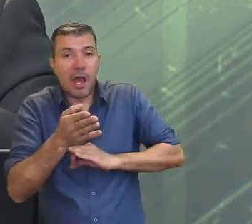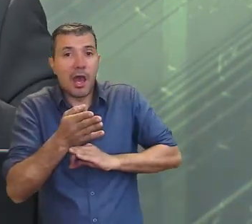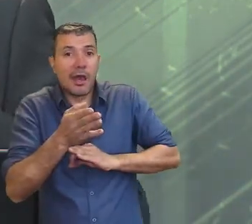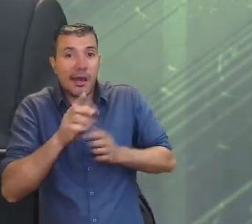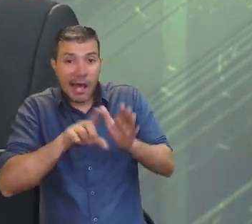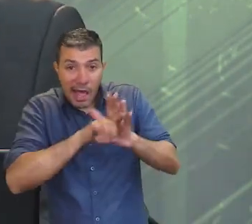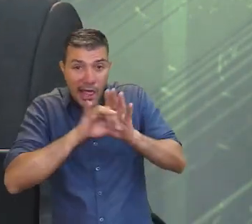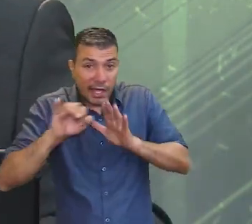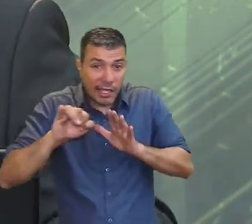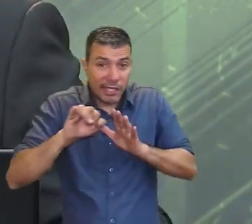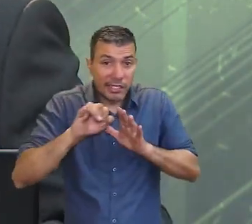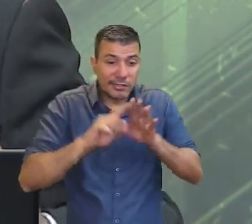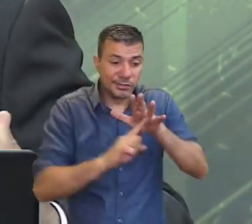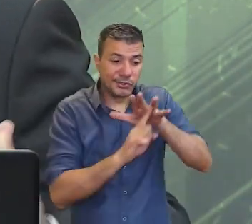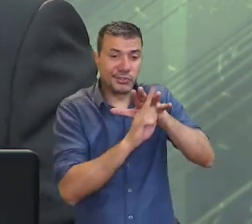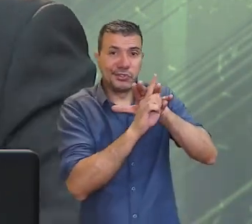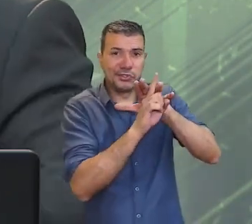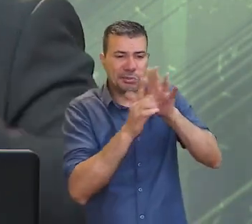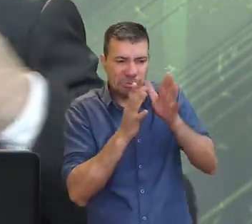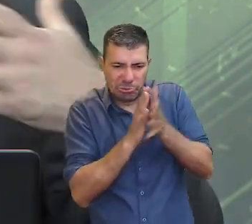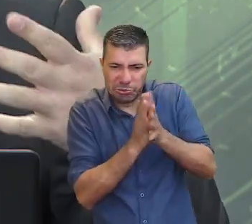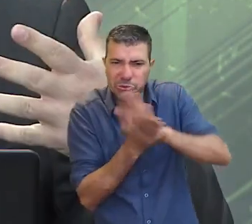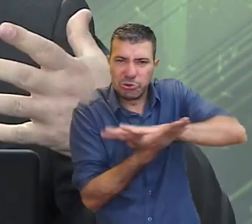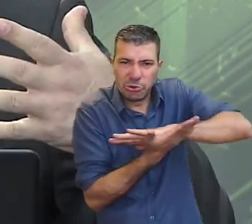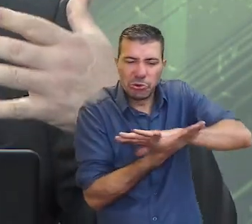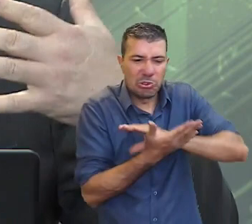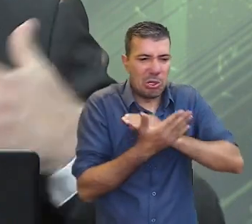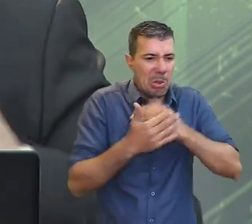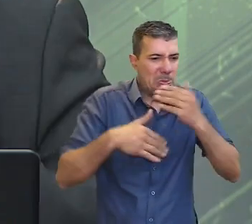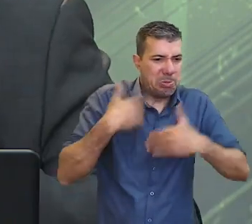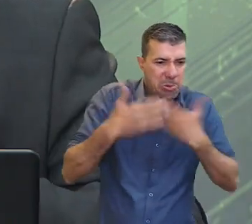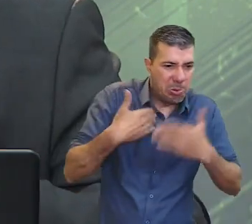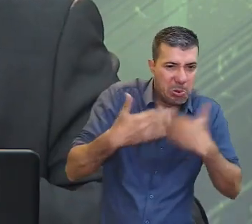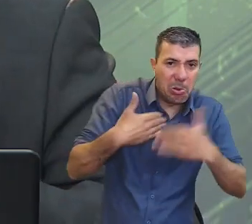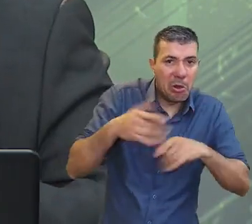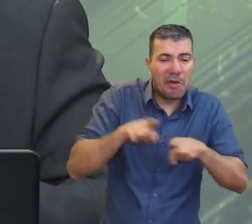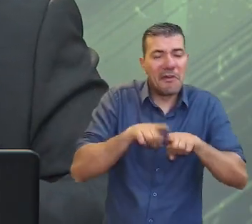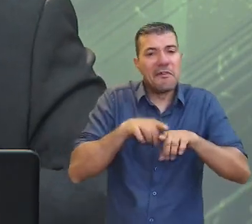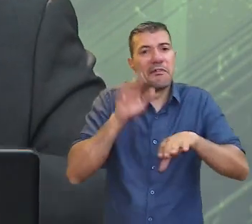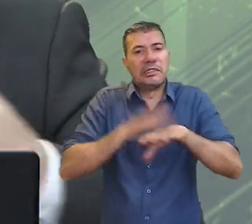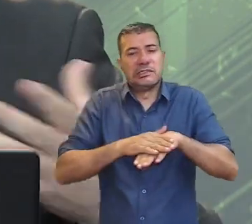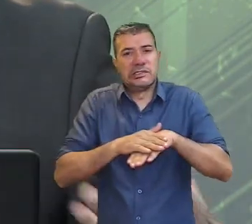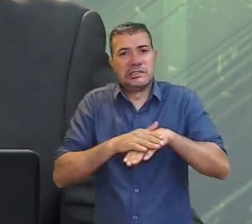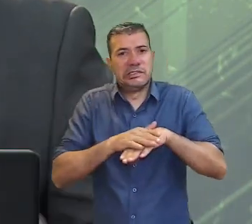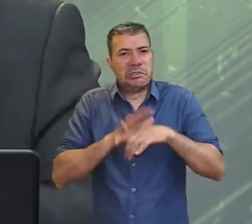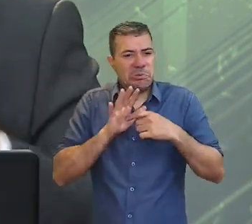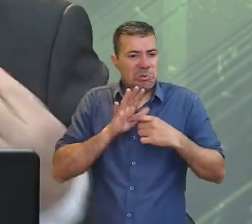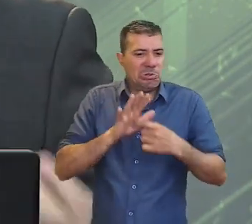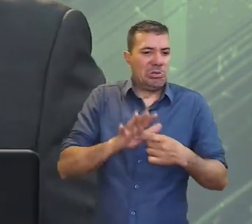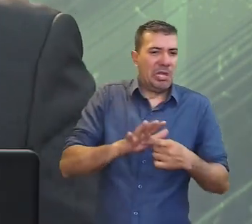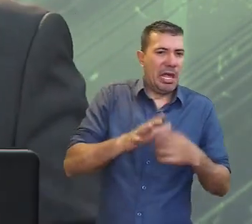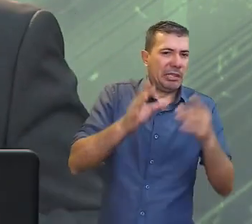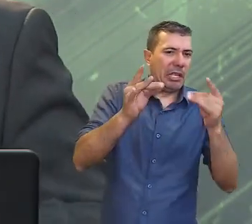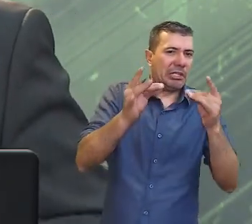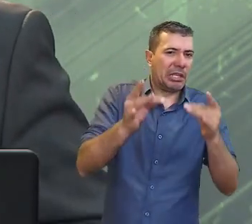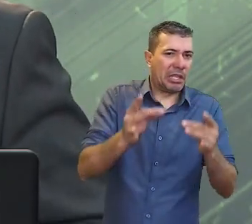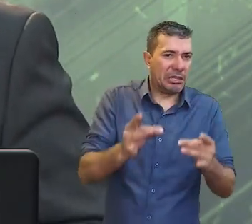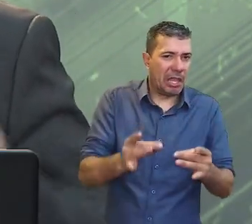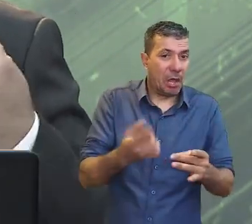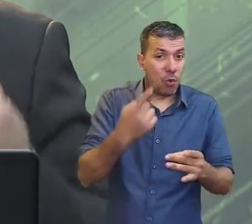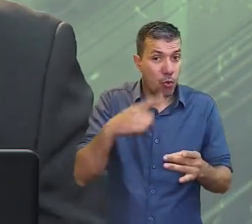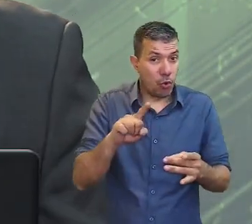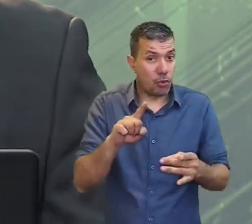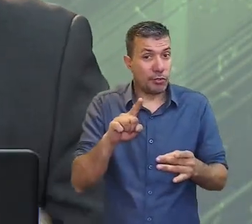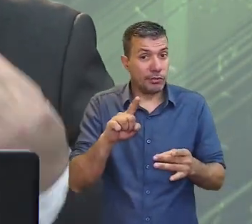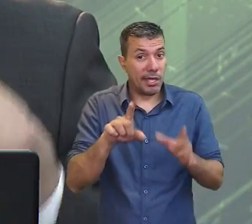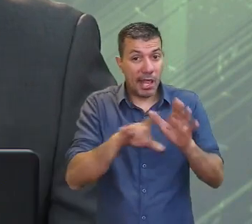pisada pelo chifre pequeno que foi trabalhado de forma bem expressiva, bem detalhada no último tema,